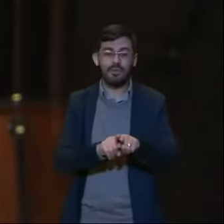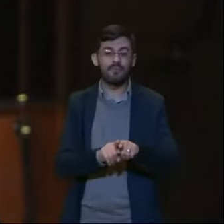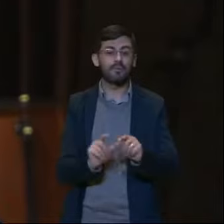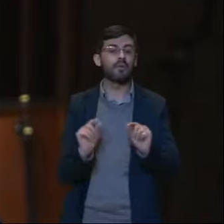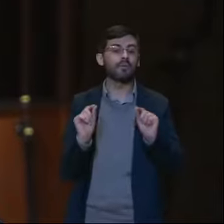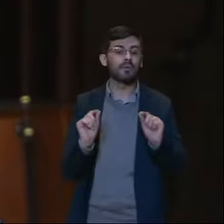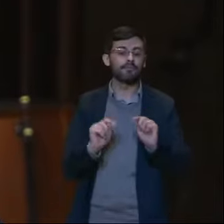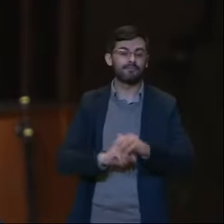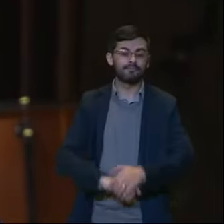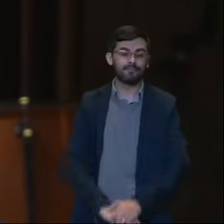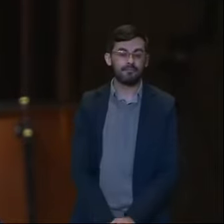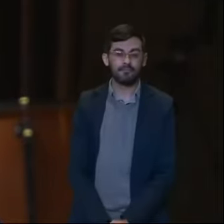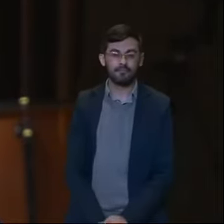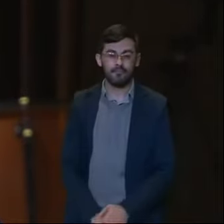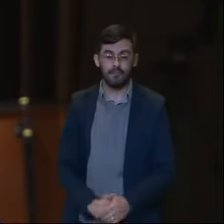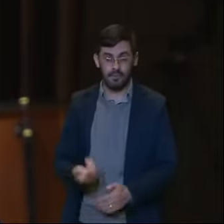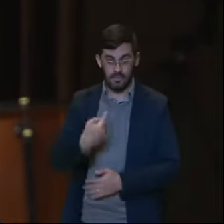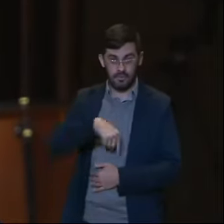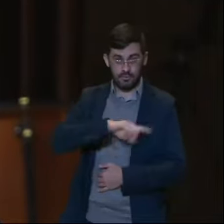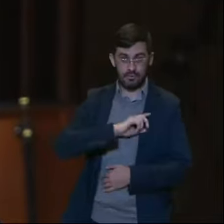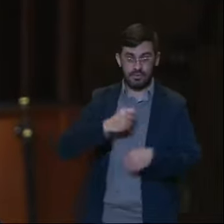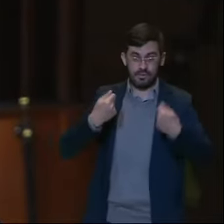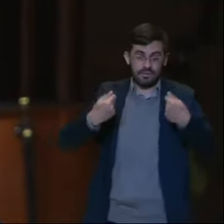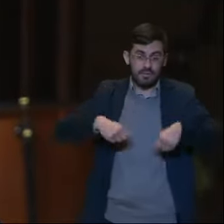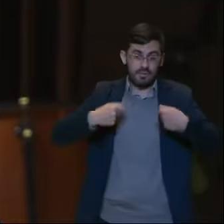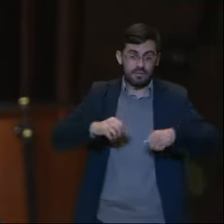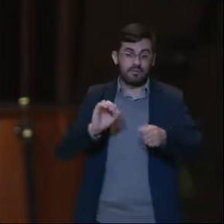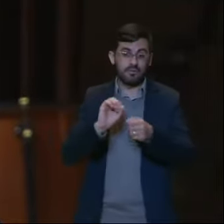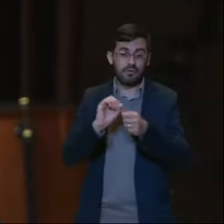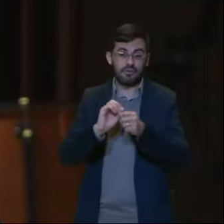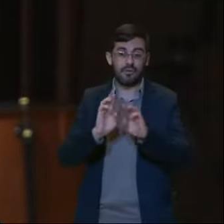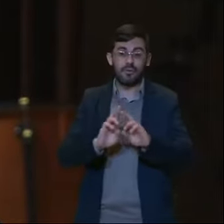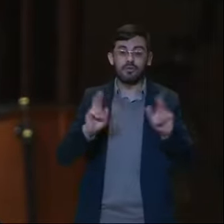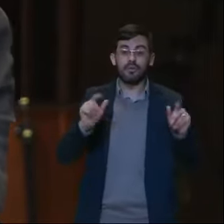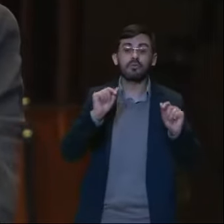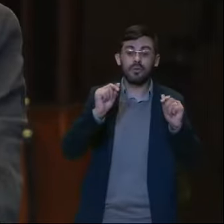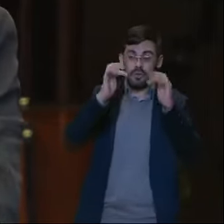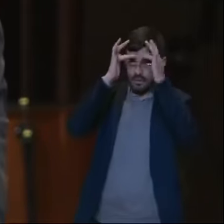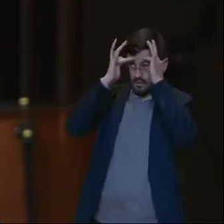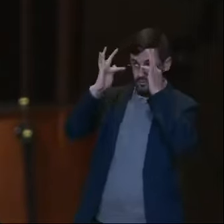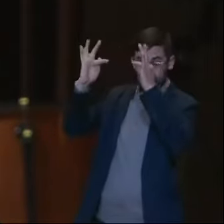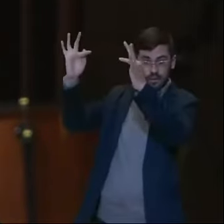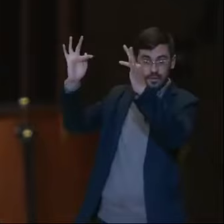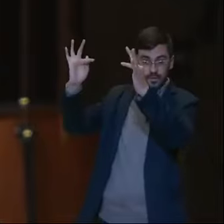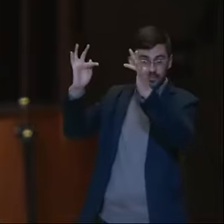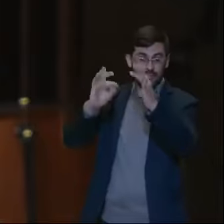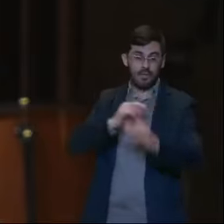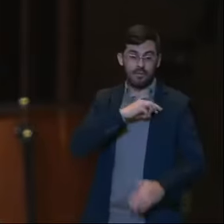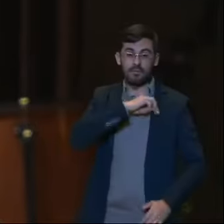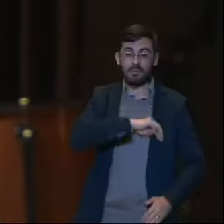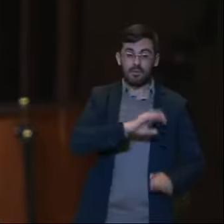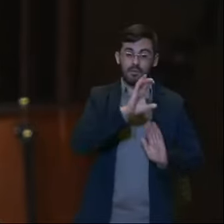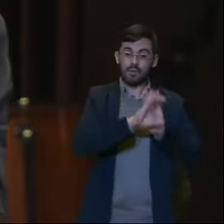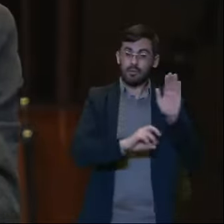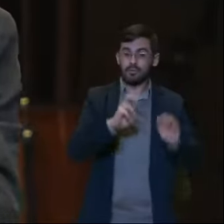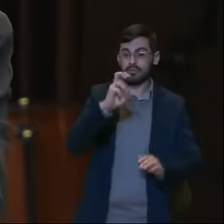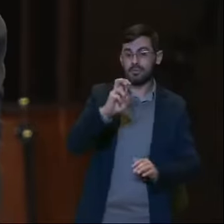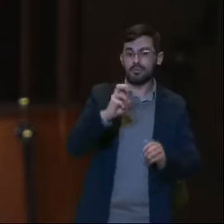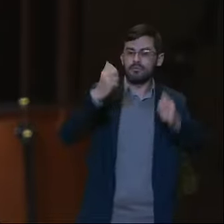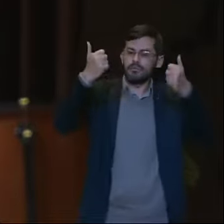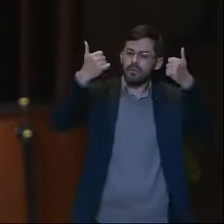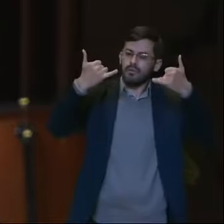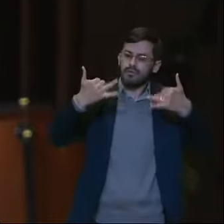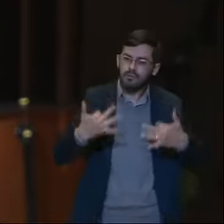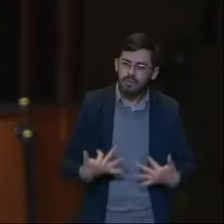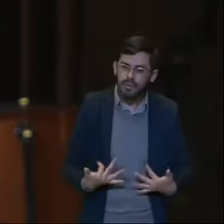é, sejamos diferentes na nossa fidelidade. Nesse capítulo do Mateus, capítulo 5, Jesus fala